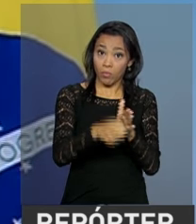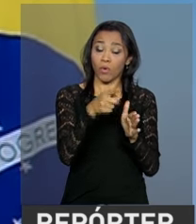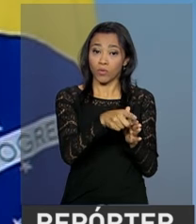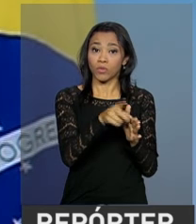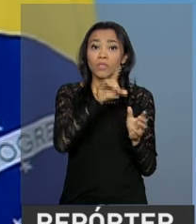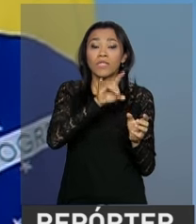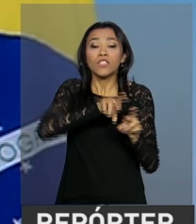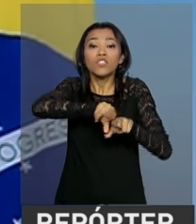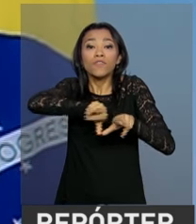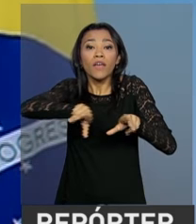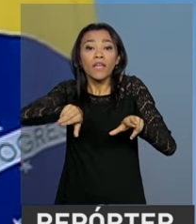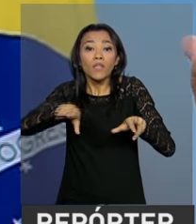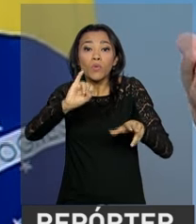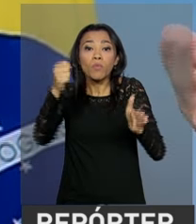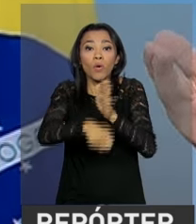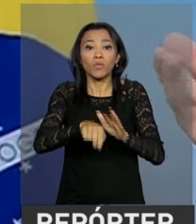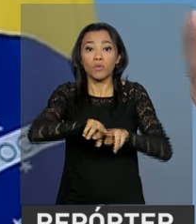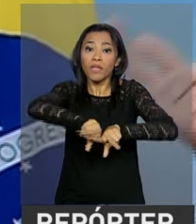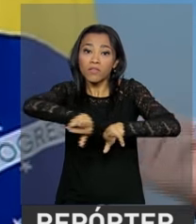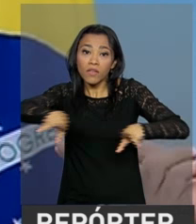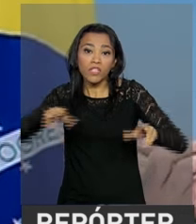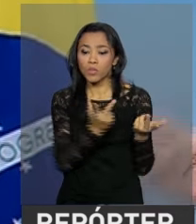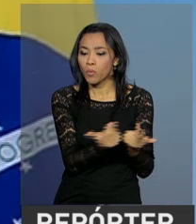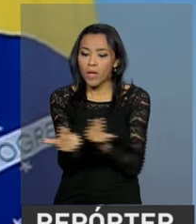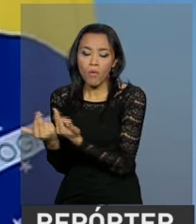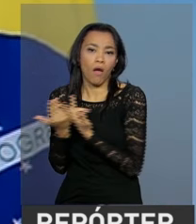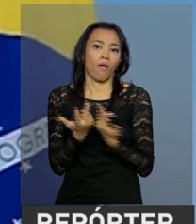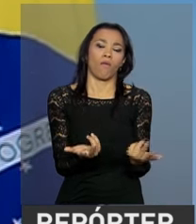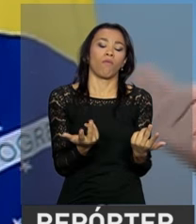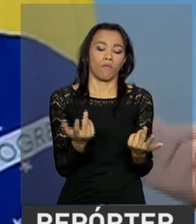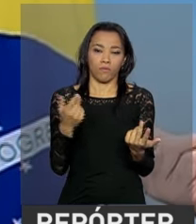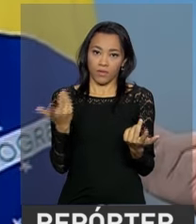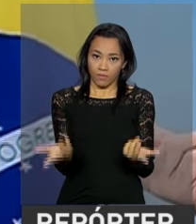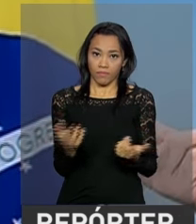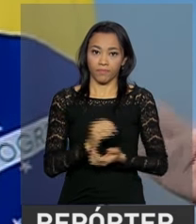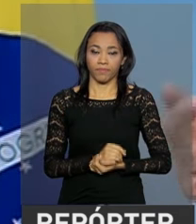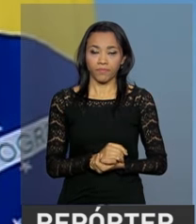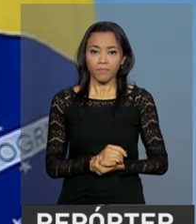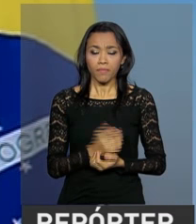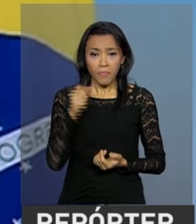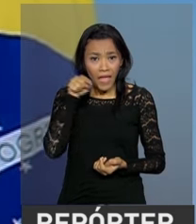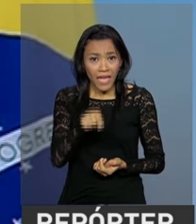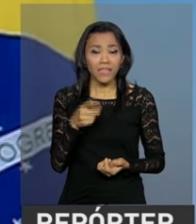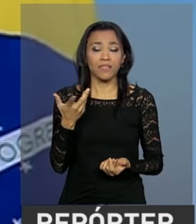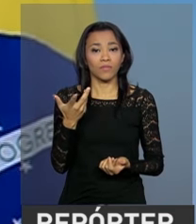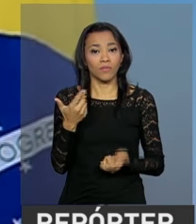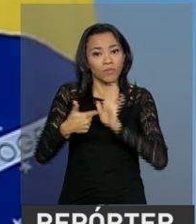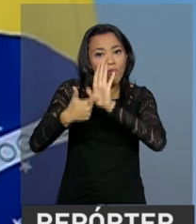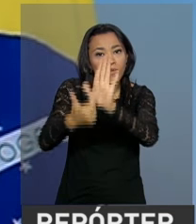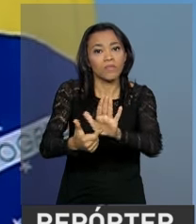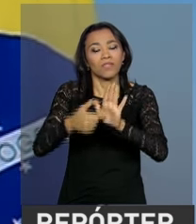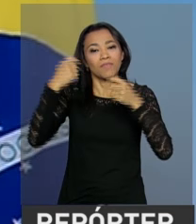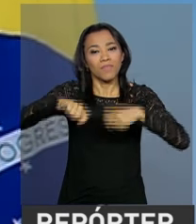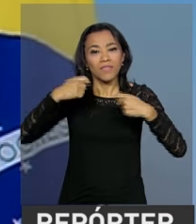em 5%, tributa o azeite em 9% e zero a soja em grão. Quer dizer, este ponto tem